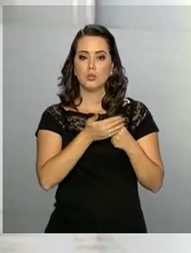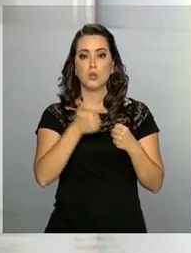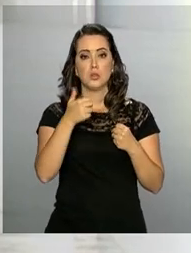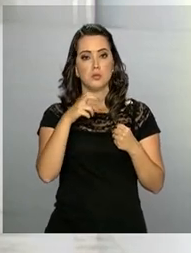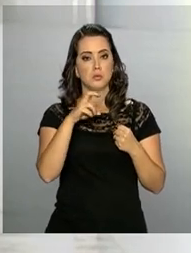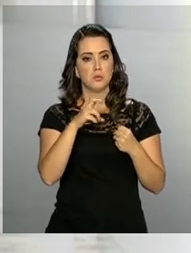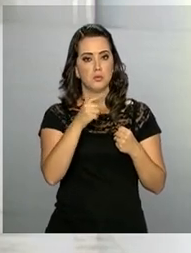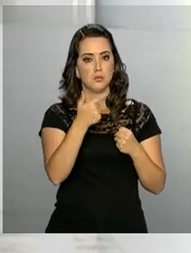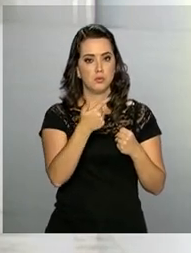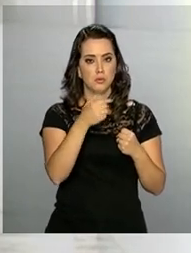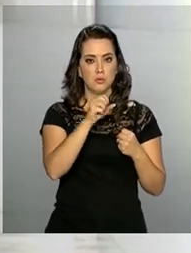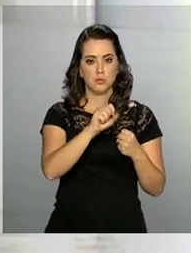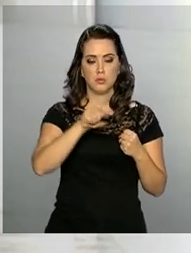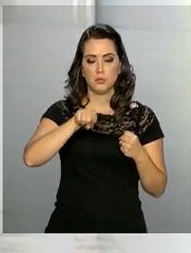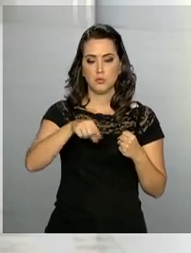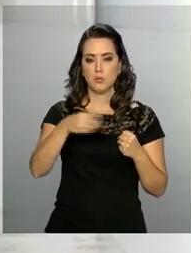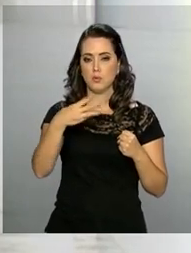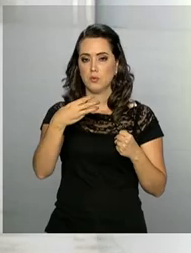R$